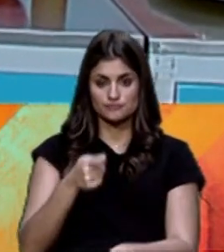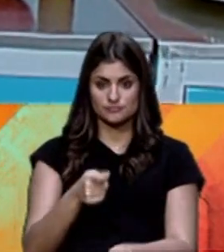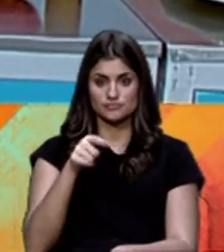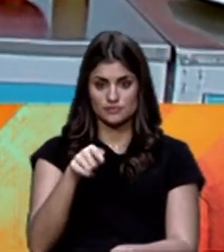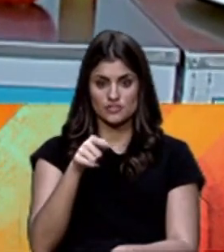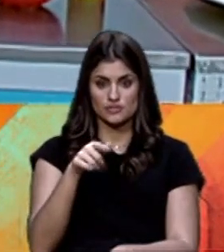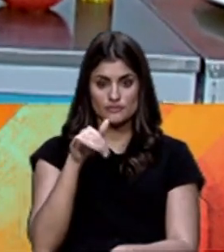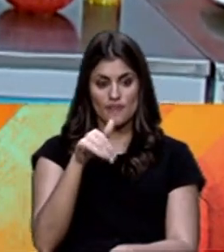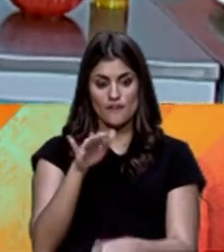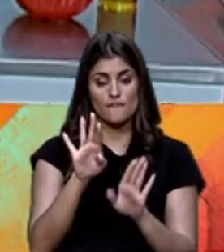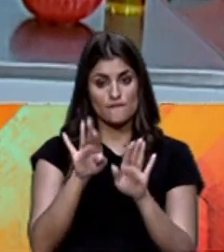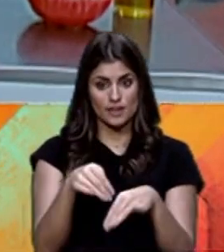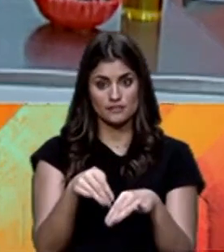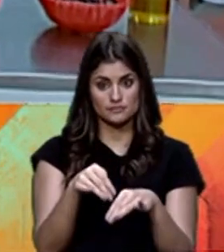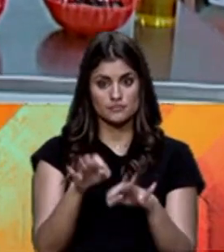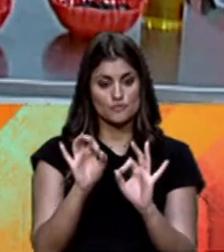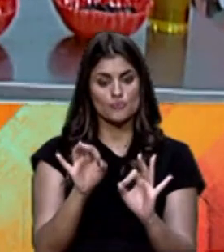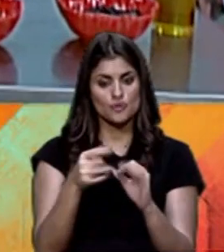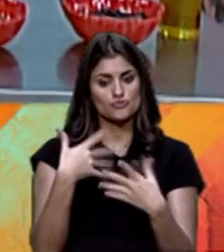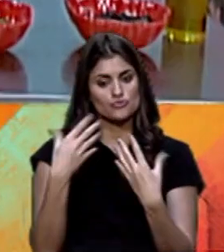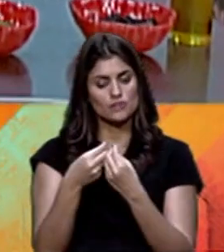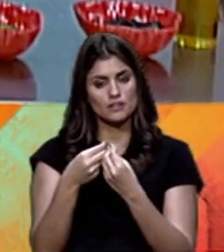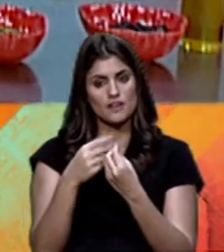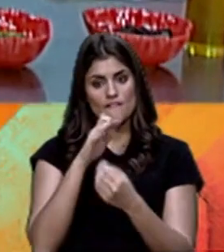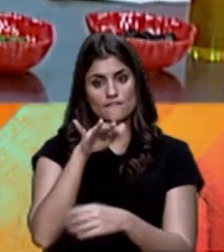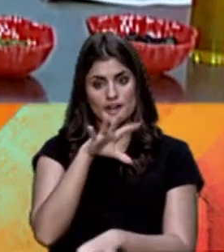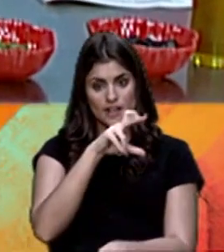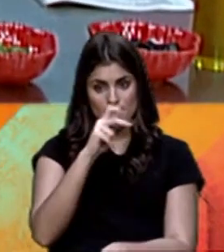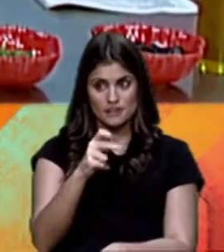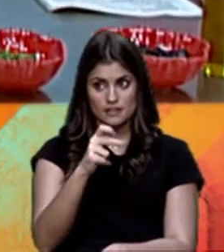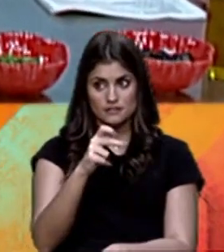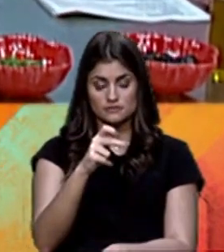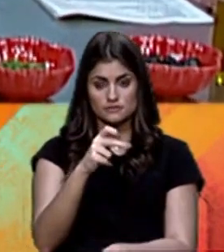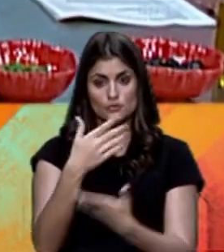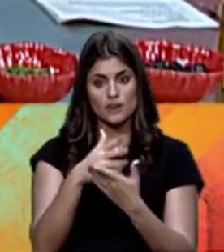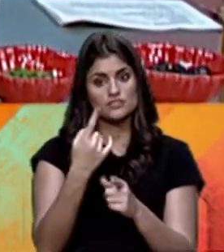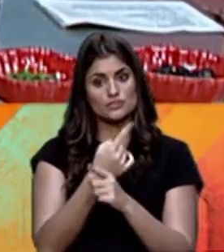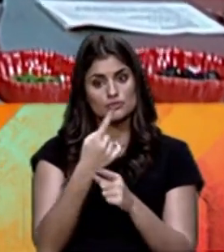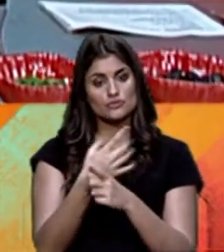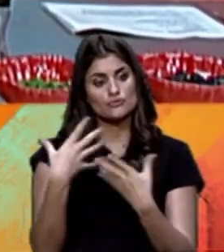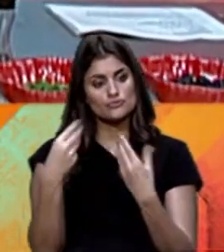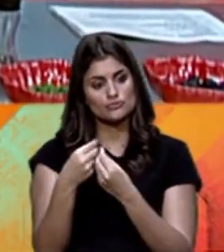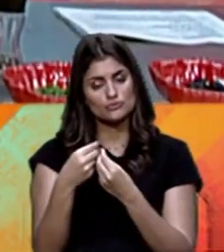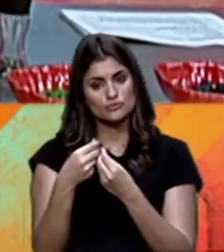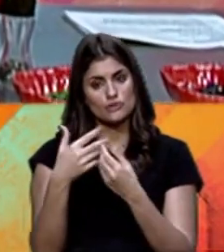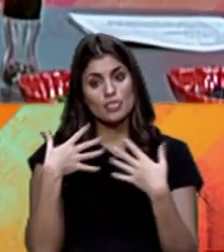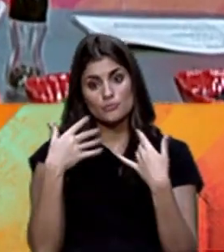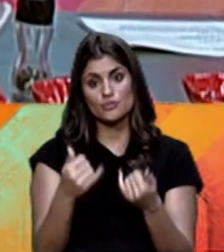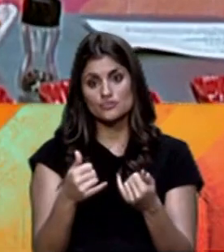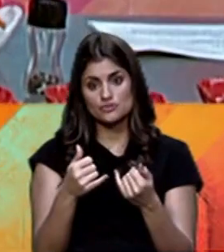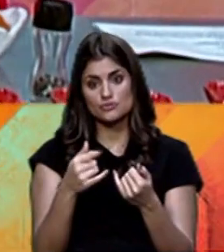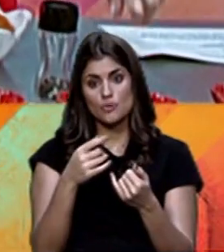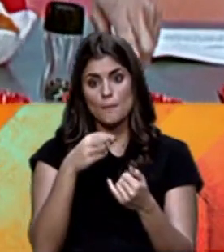está quase terminado. Agora vou ter que juntar a farinheira e o resto dos ingredientes que se juntam depois serão